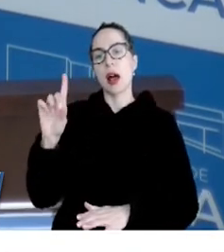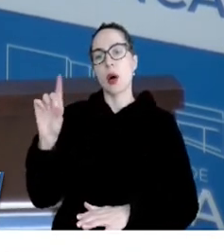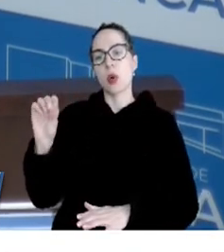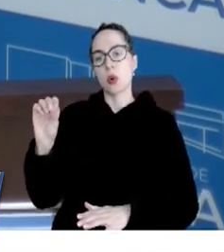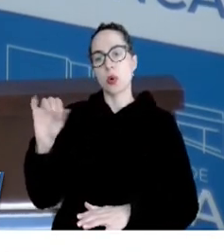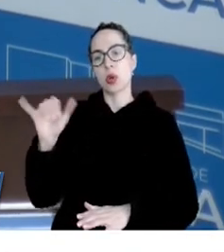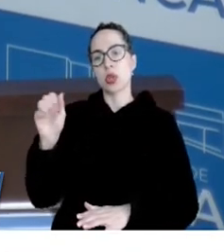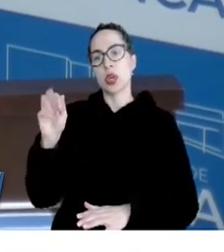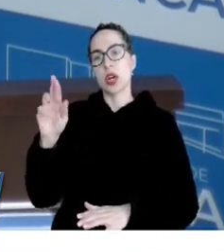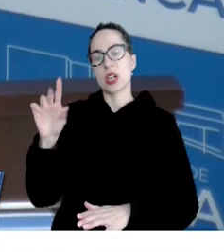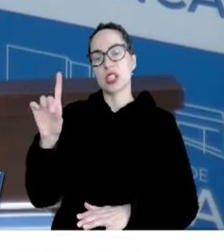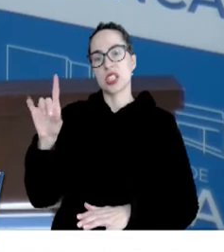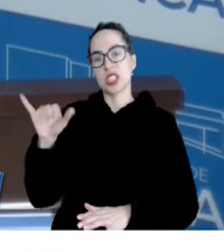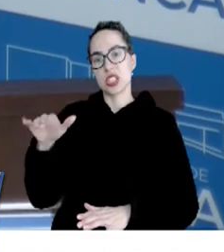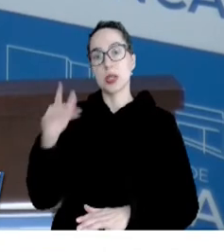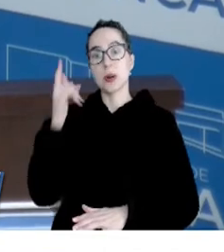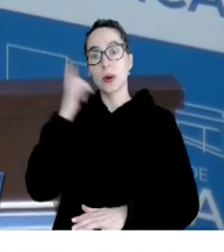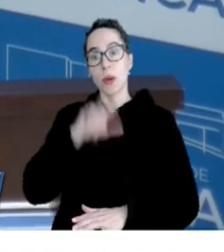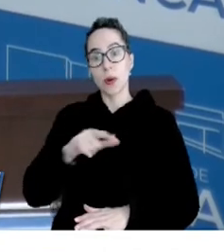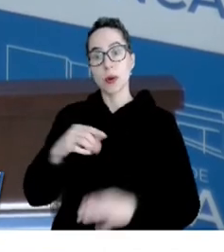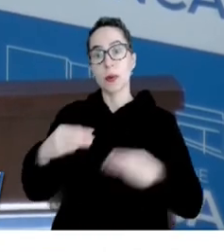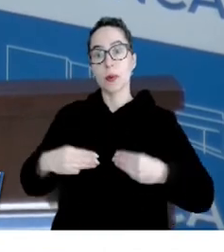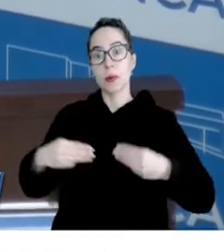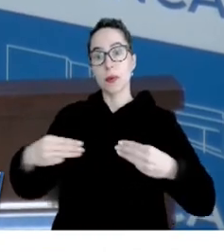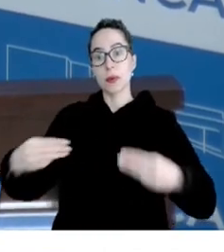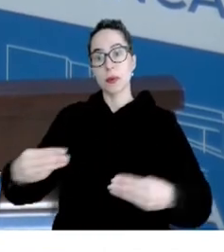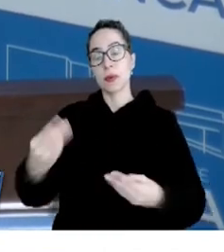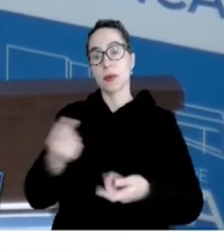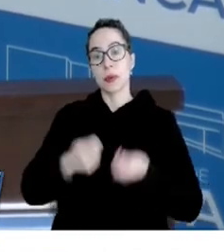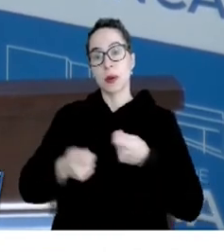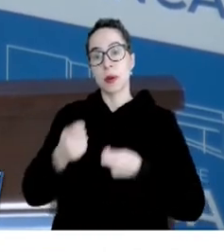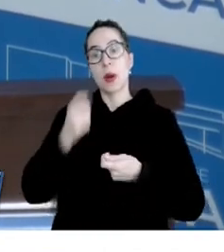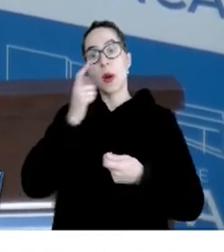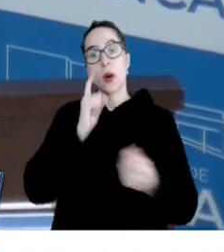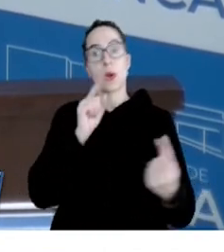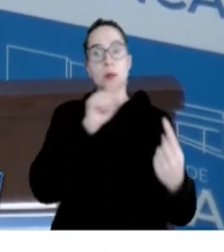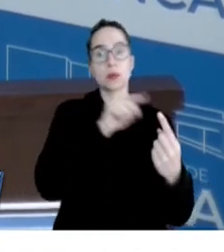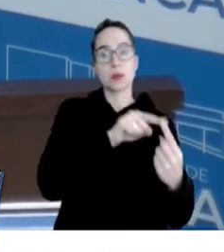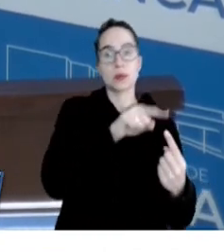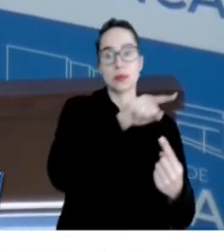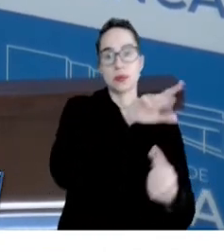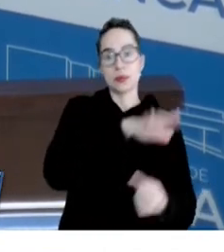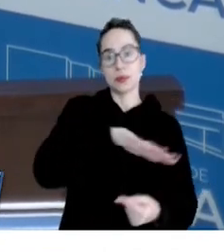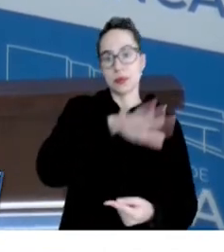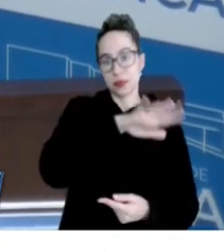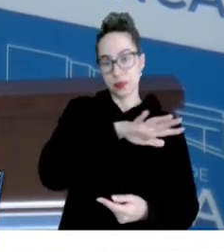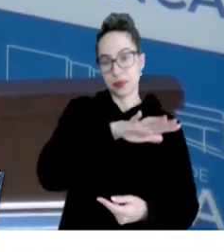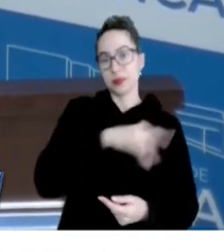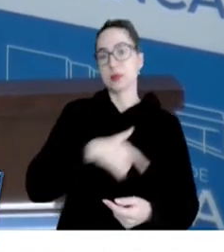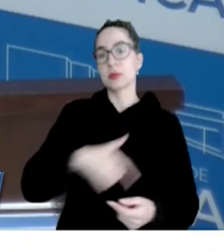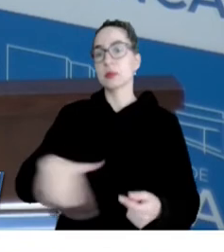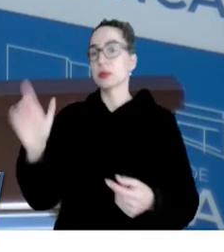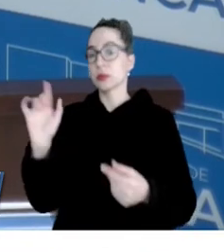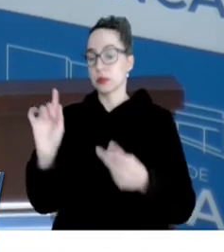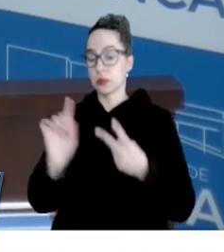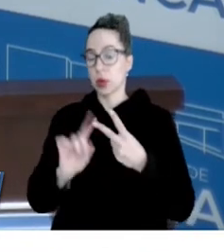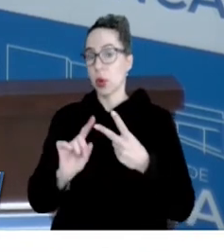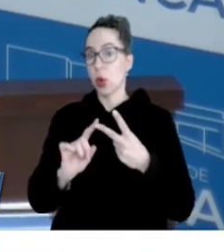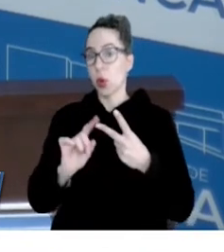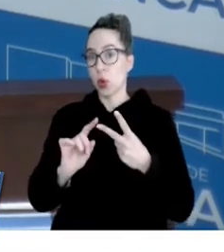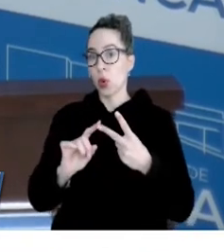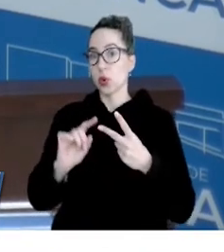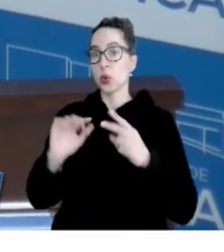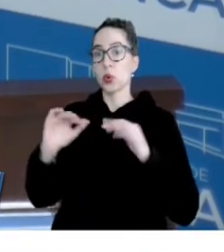aí, através do Ministério da Economia, para fazer isso lá naquele campo. Outro campo de futebol que eu tive